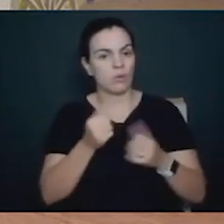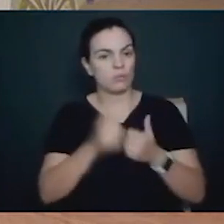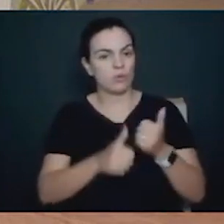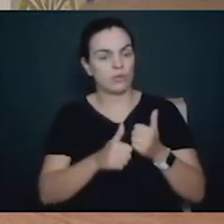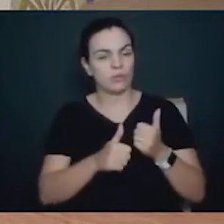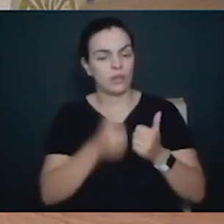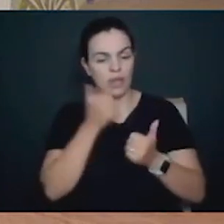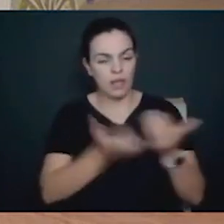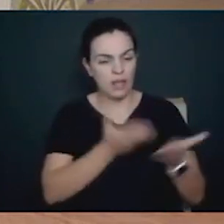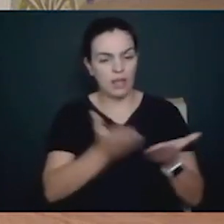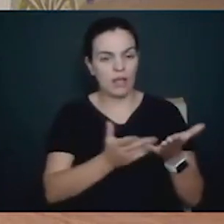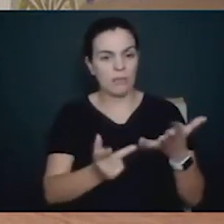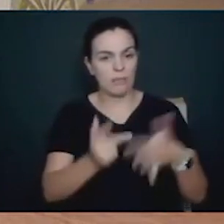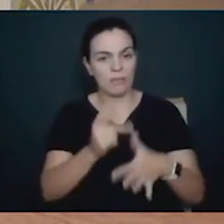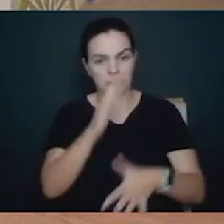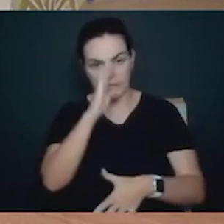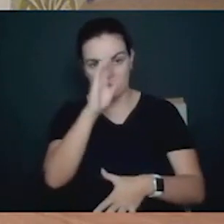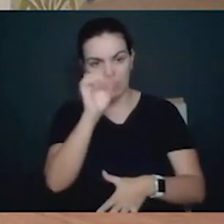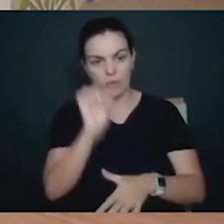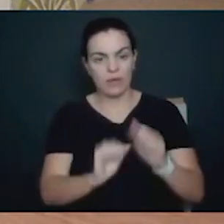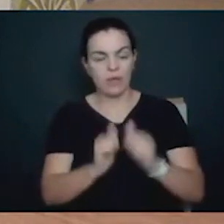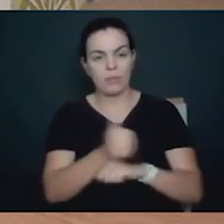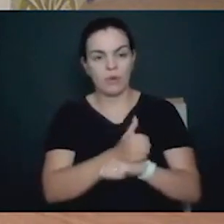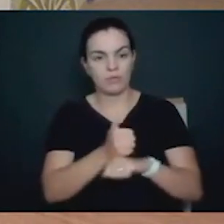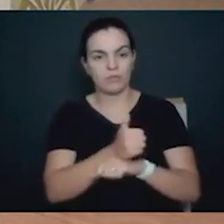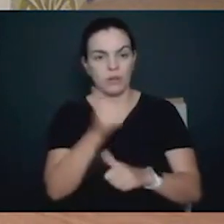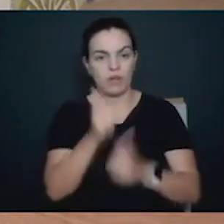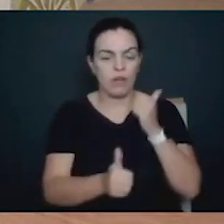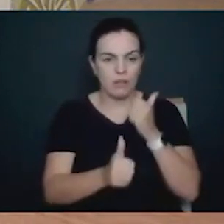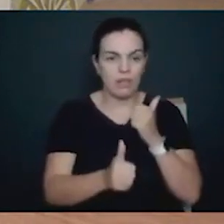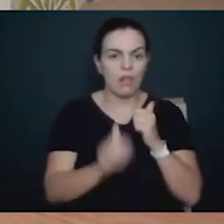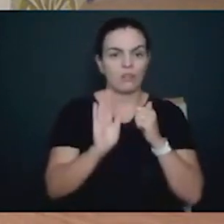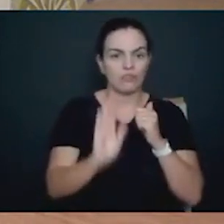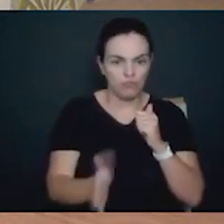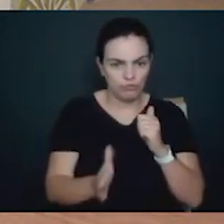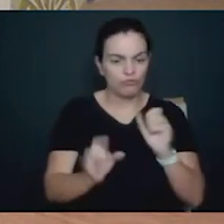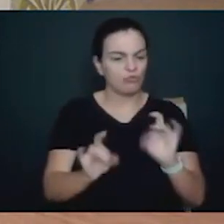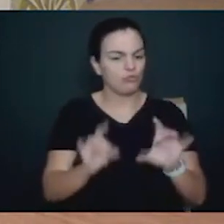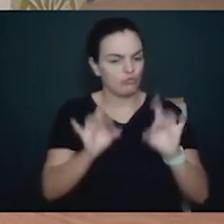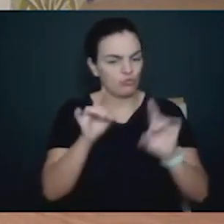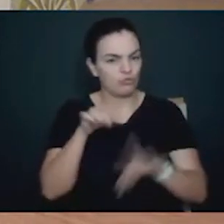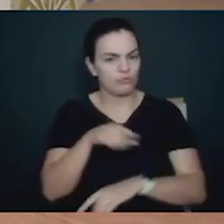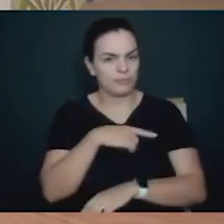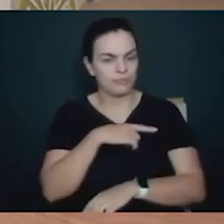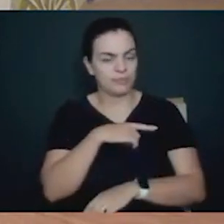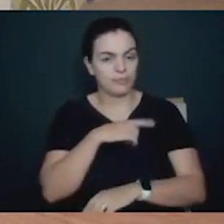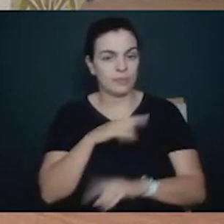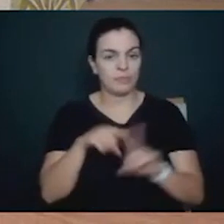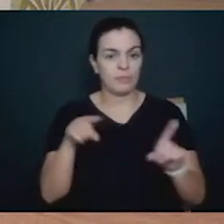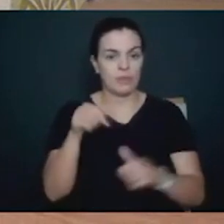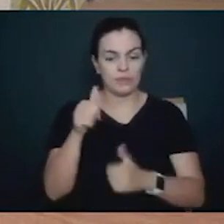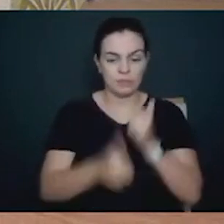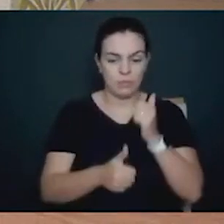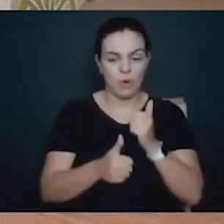prioritariamente atletas que já possuem performance, já possuem destaque. E o esporte na escola, o Escola Mais Esporte Igual